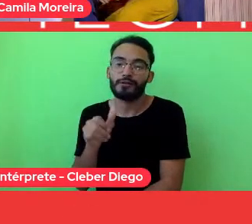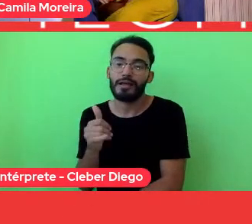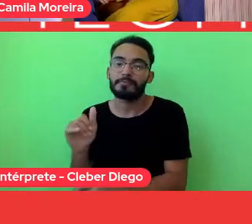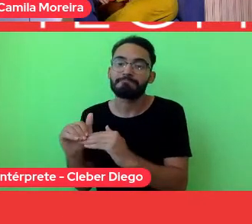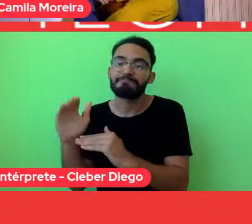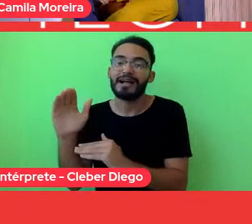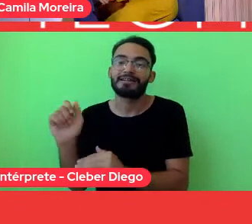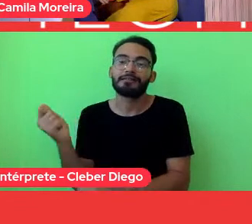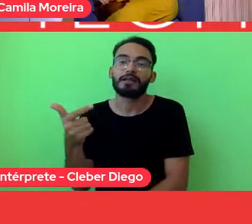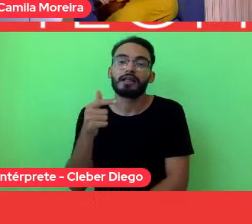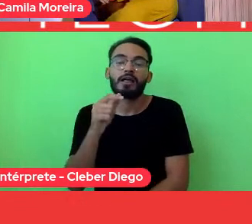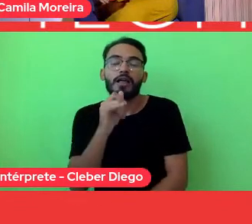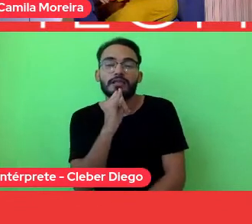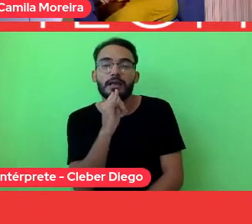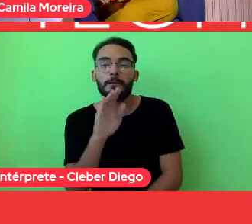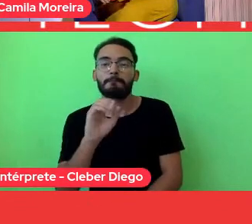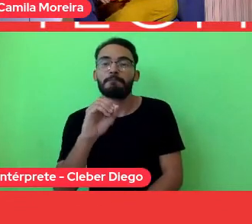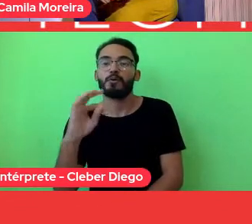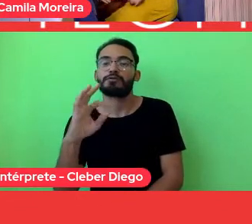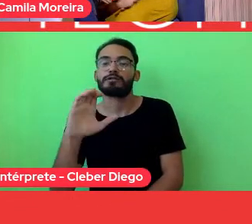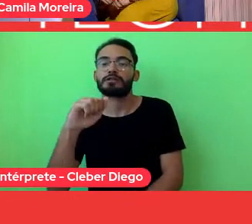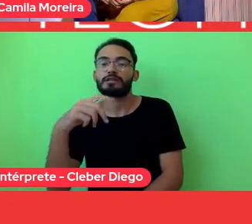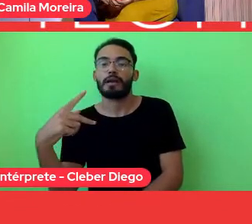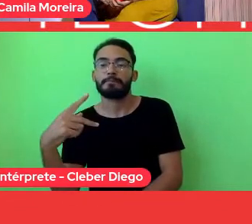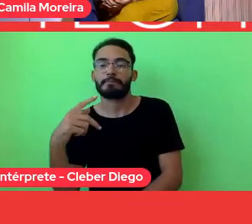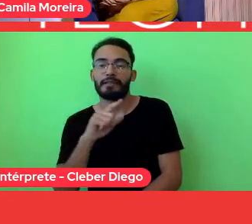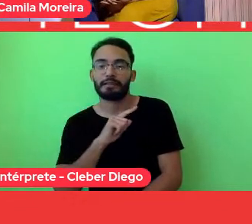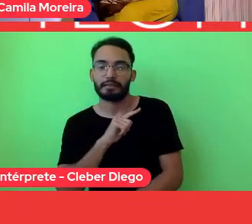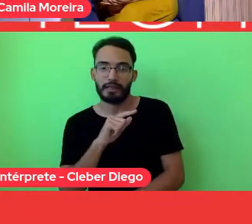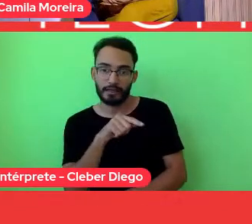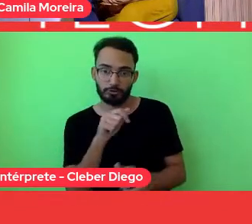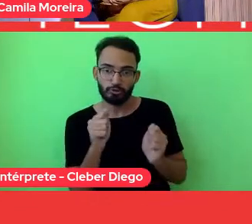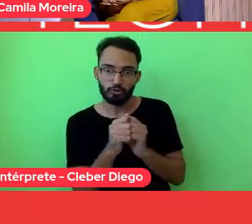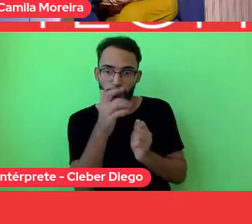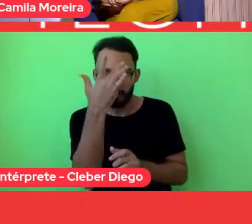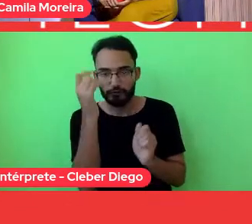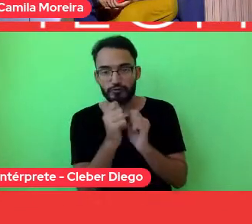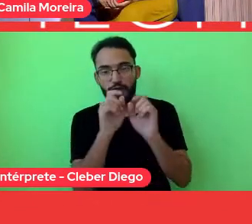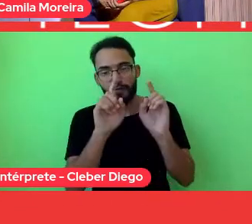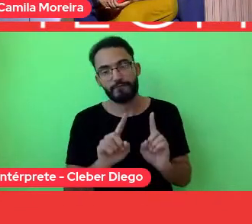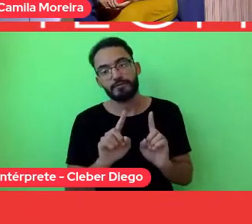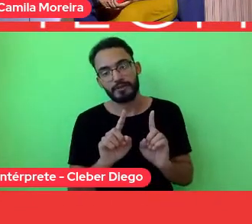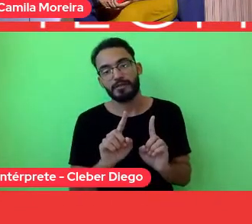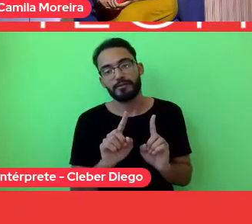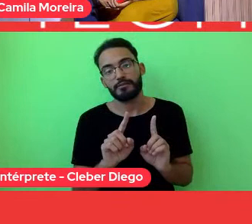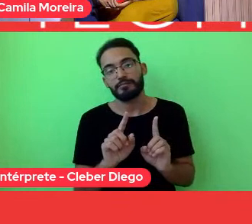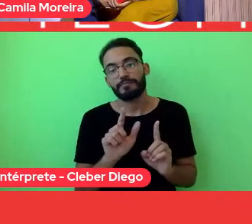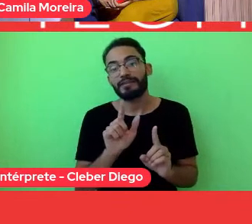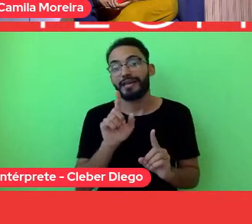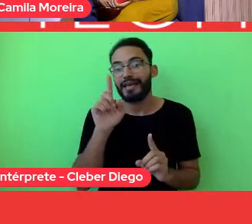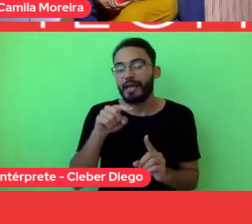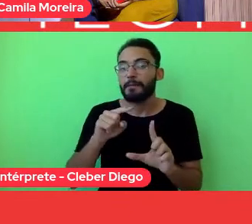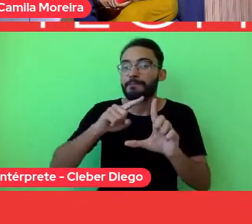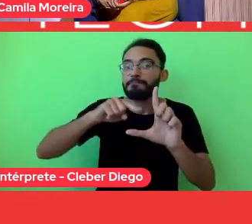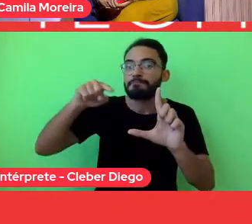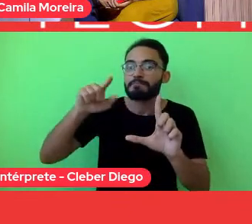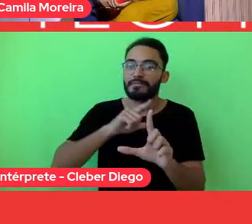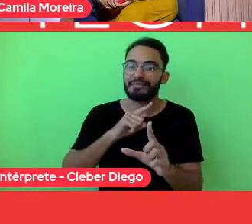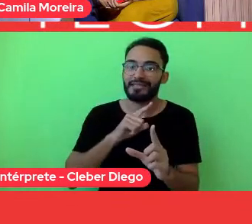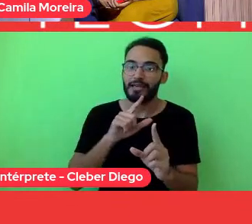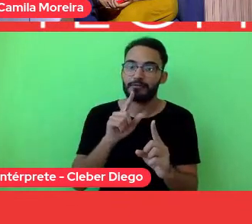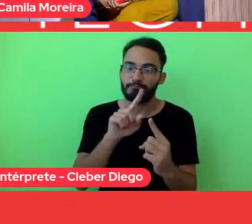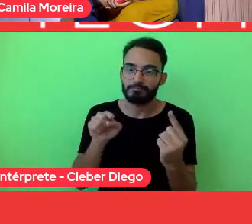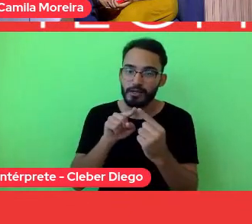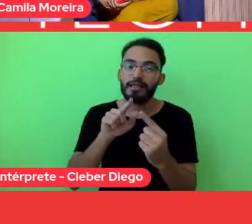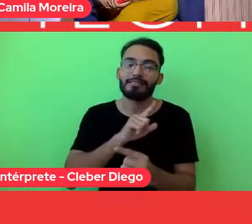de bootcamp, porque eu já fiz bootcamps específicos para pessoas com deficiências. E como às vezes é uma meta, né, acaba tendo umas